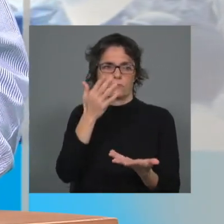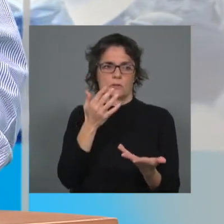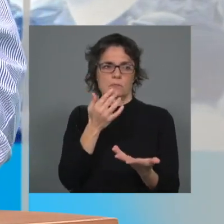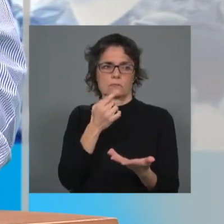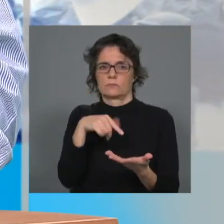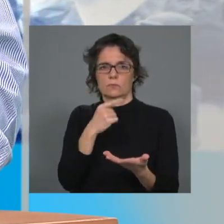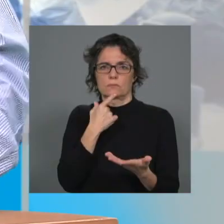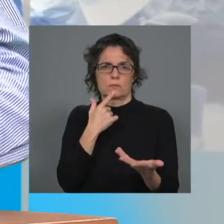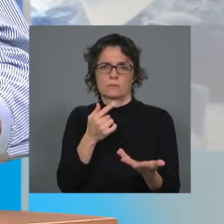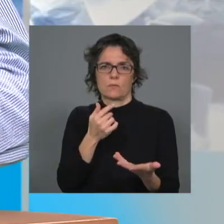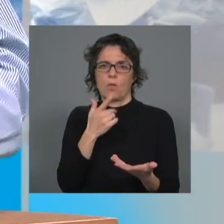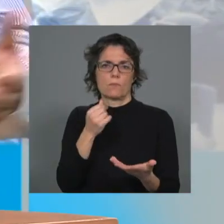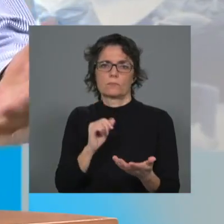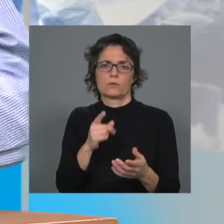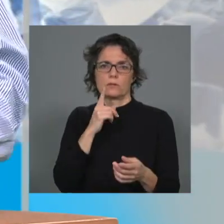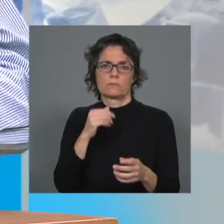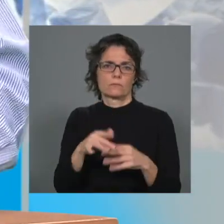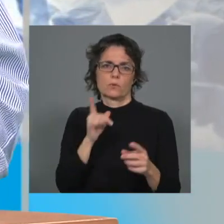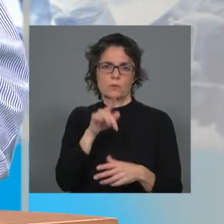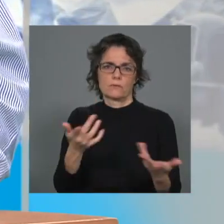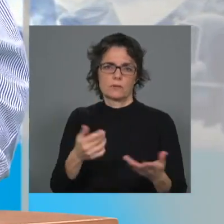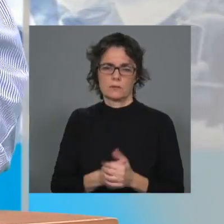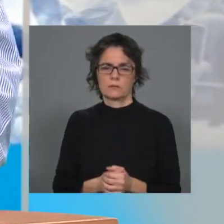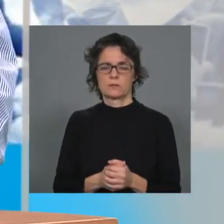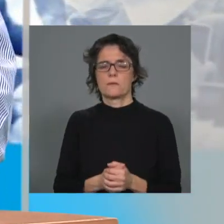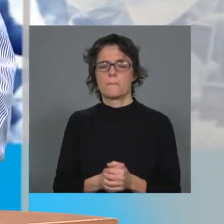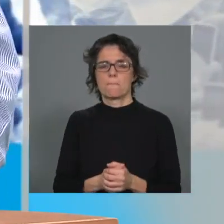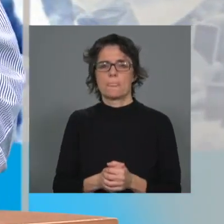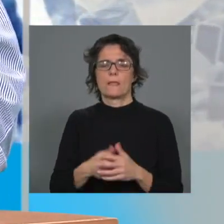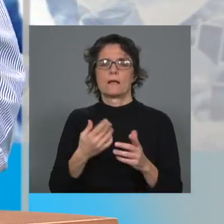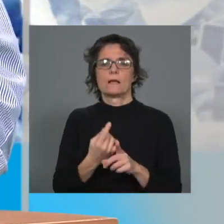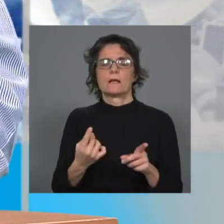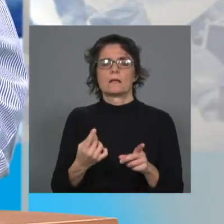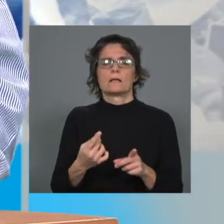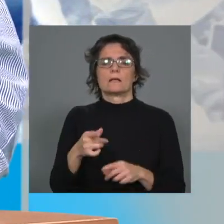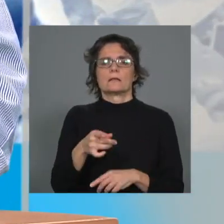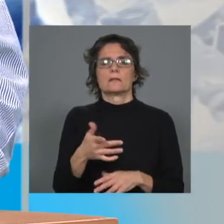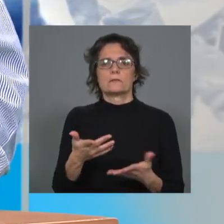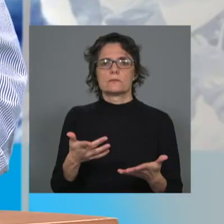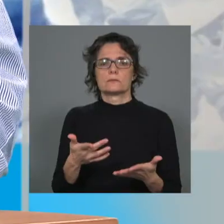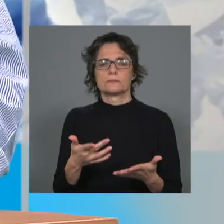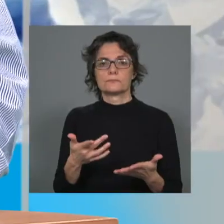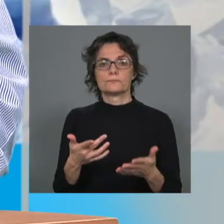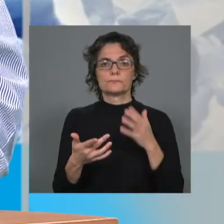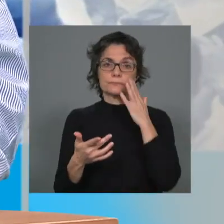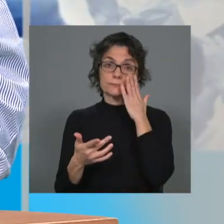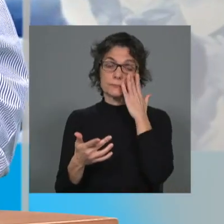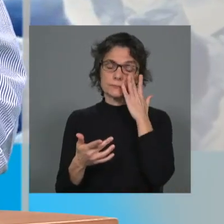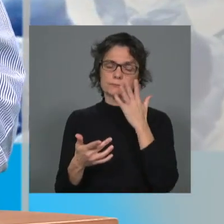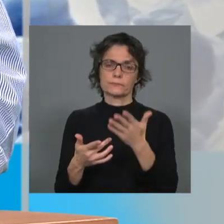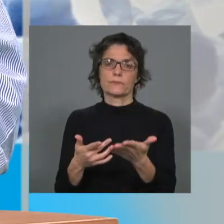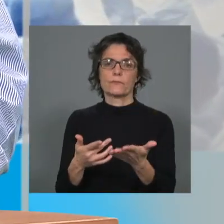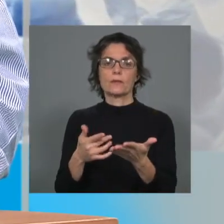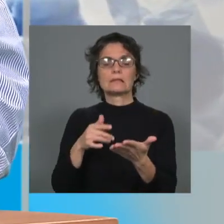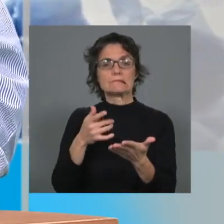seguir, só que entenderam que já não tinham face, não tinham mão, não tinham pé, porque isso não lembrou, de resto no quadro de um programa católico não me parece mal